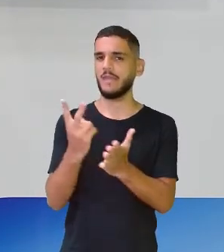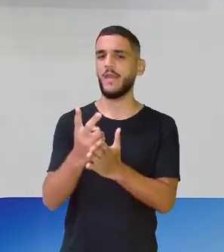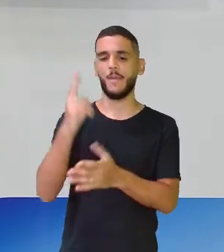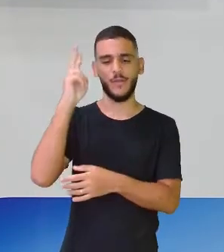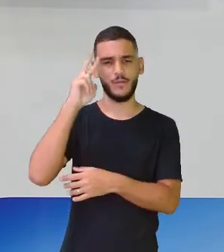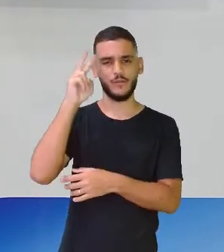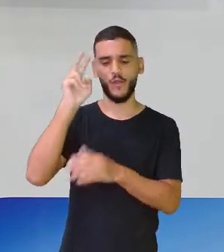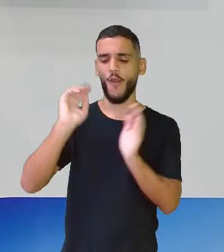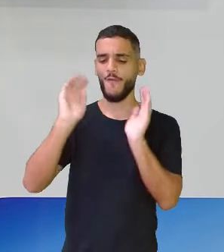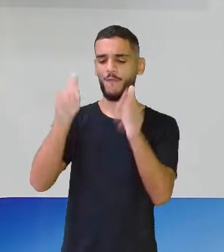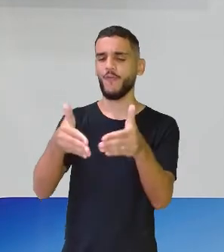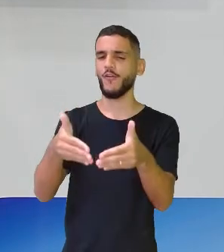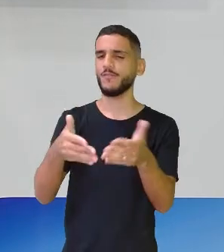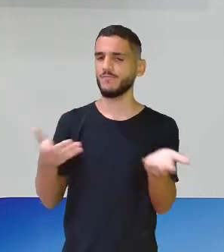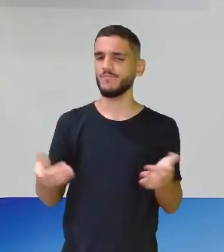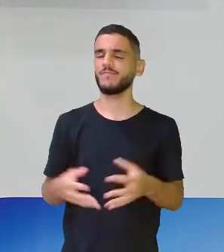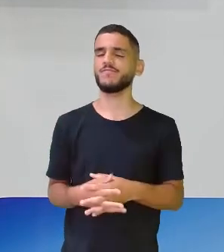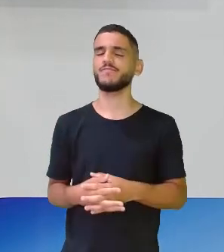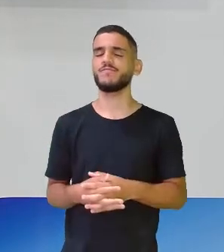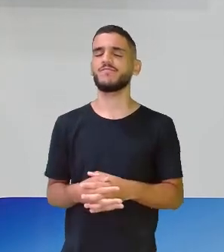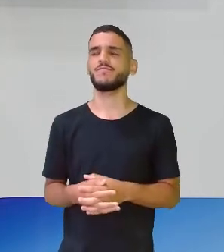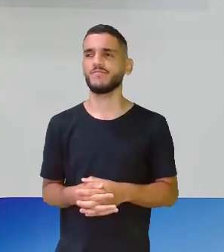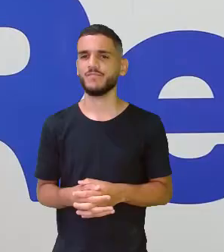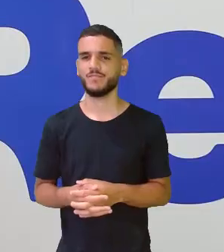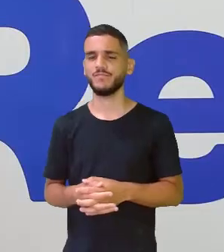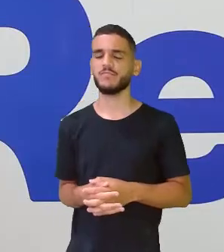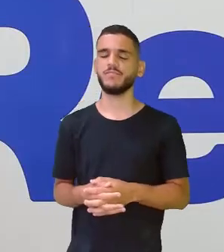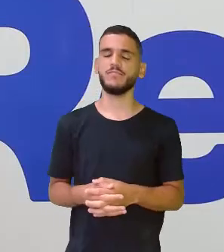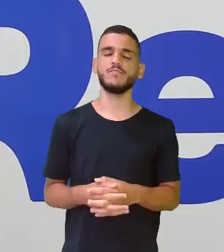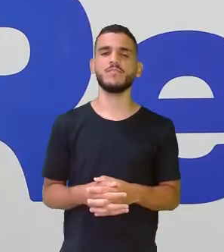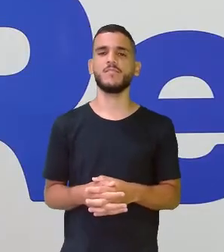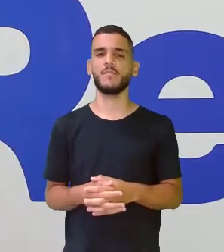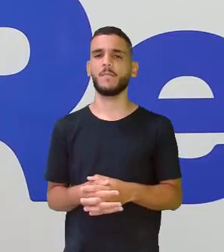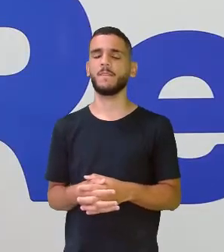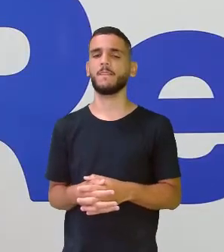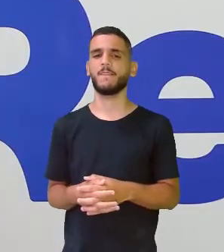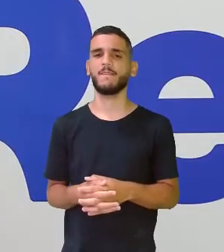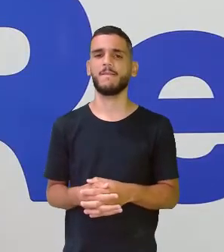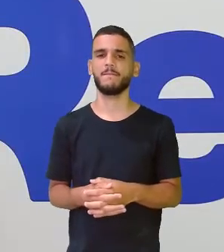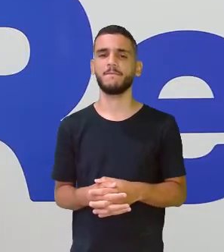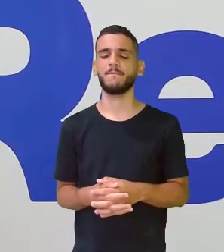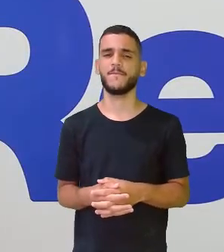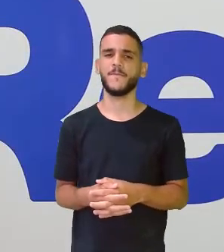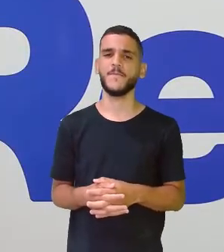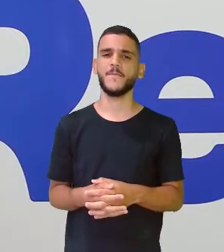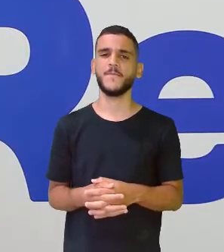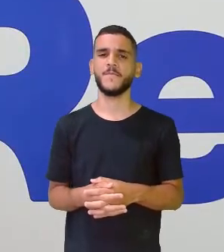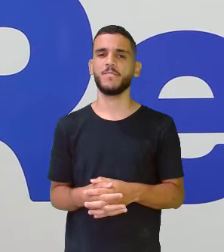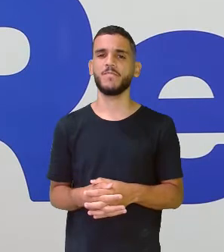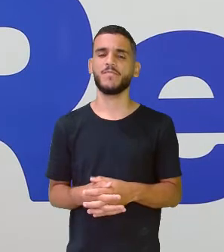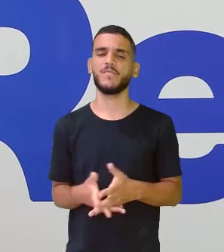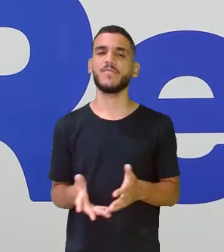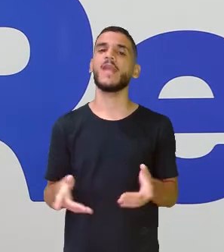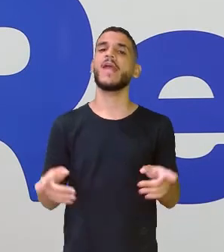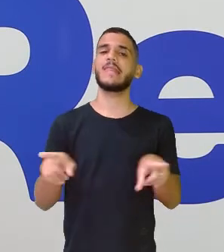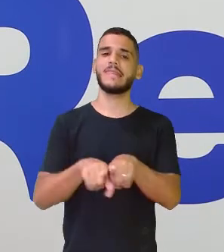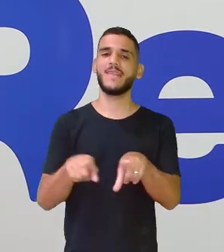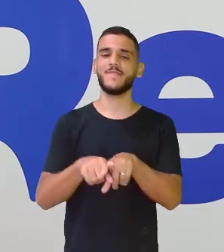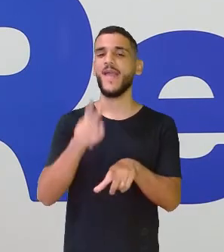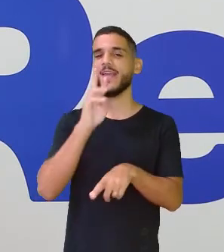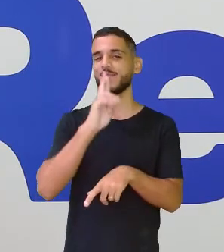as aventuras. Fala, Márcia. O Aquiles também, viu? Só que em vez de peixão, ele disse que era o